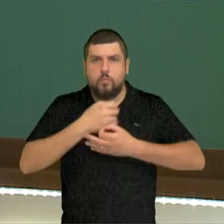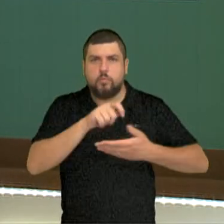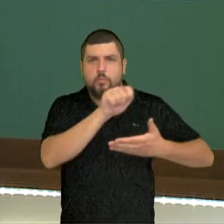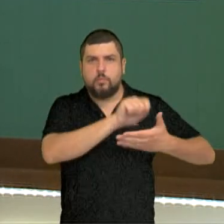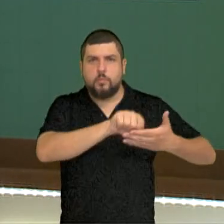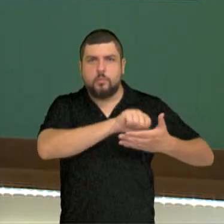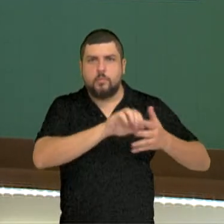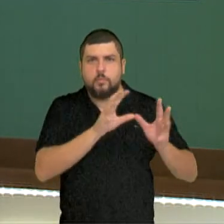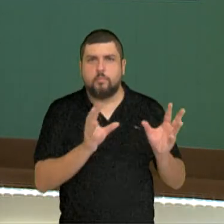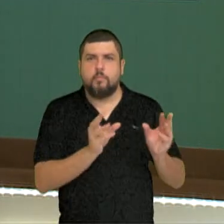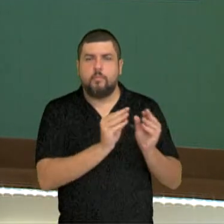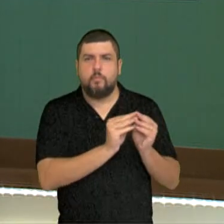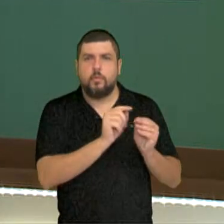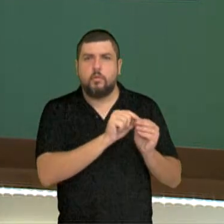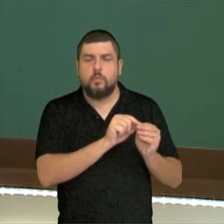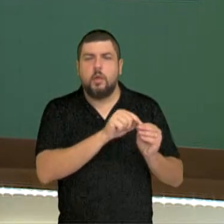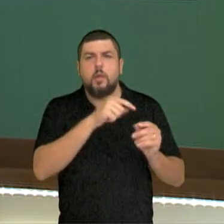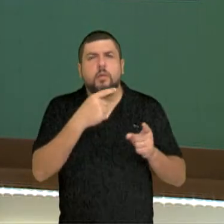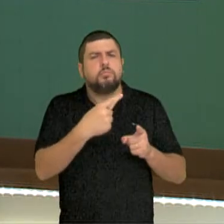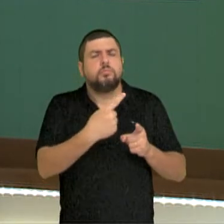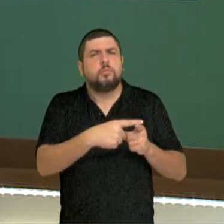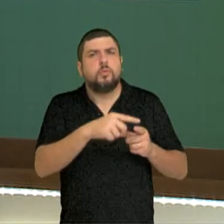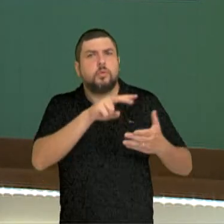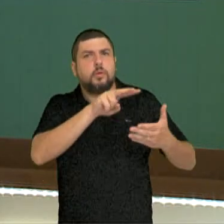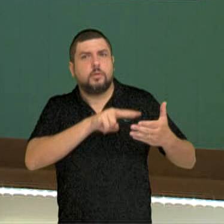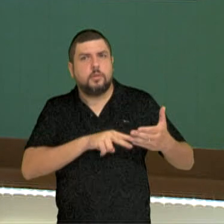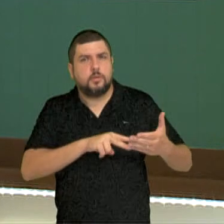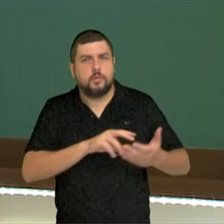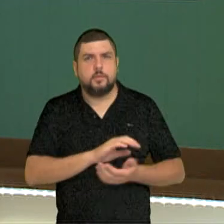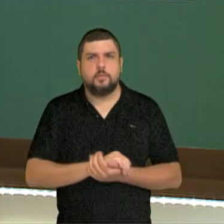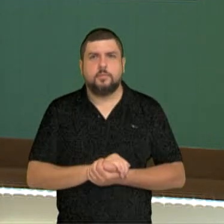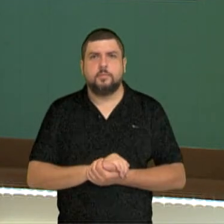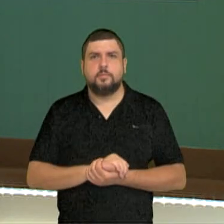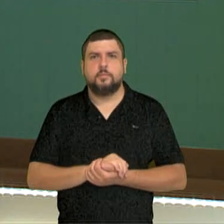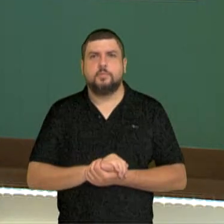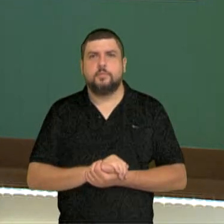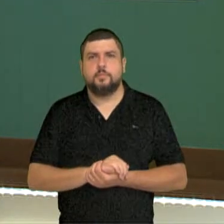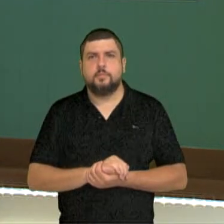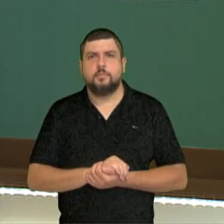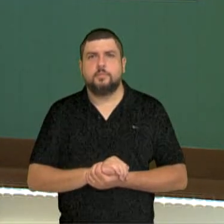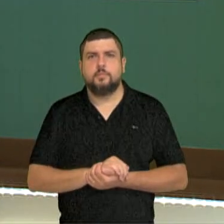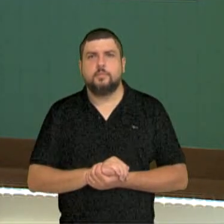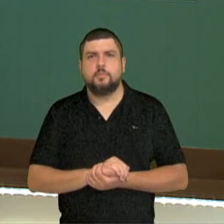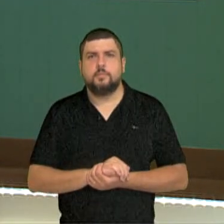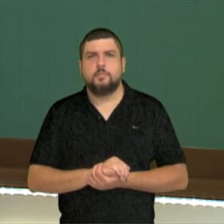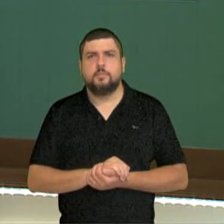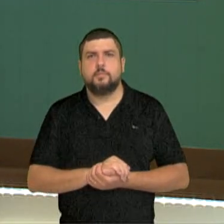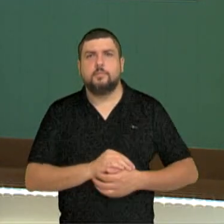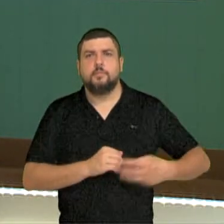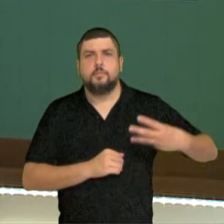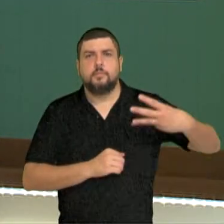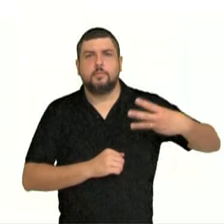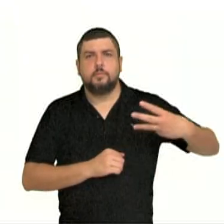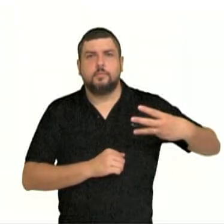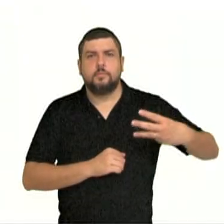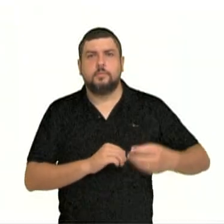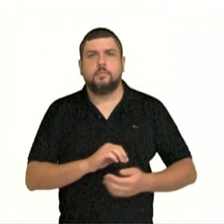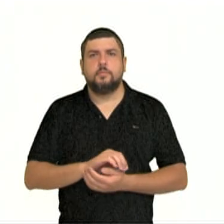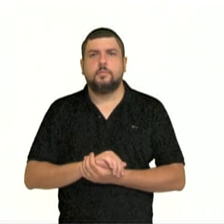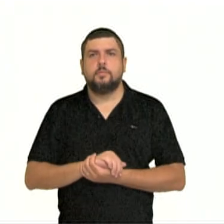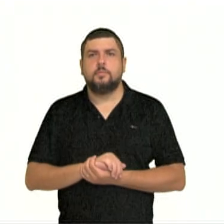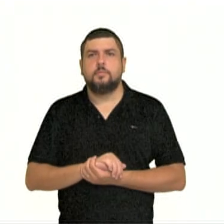né? Por que devemos ler aquilo? Combinado? O terceiro passo,